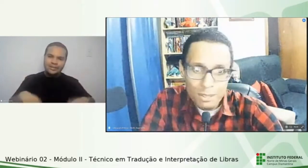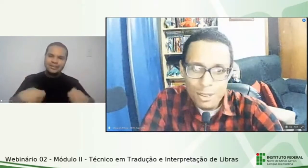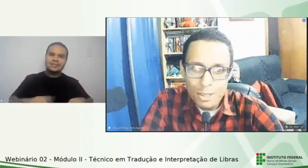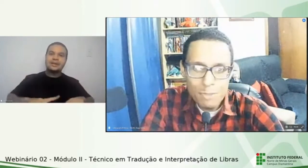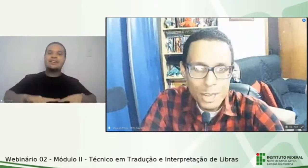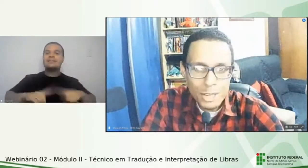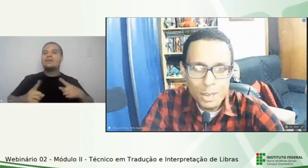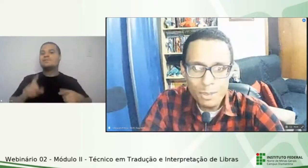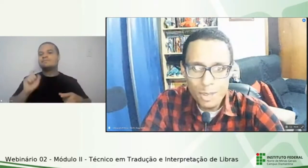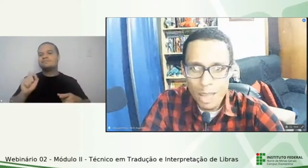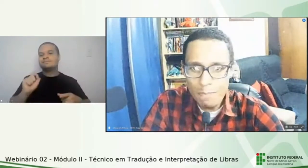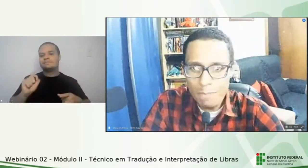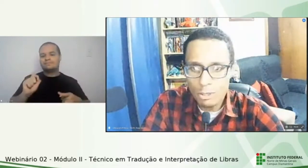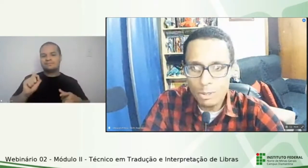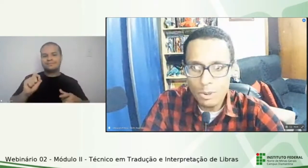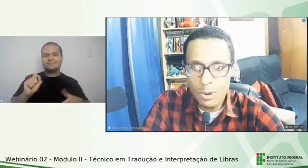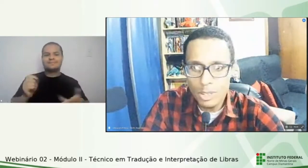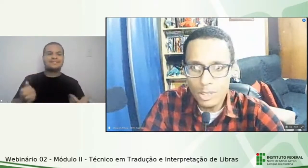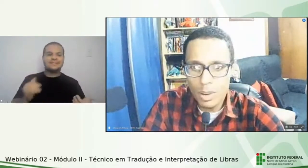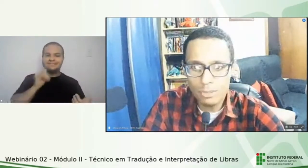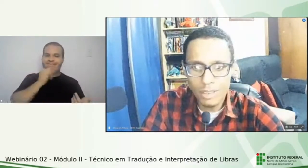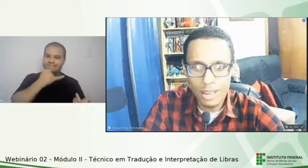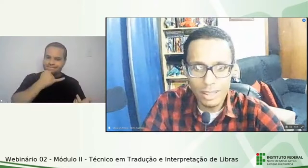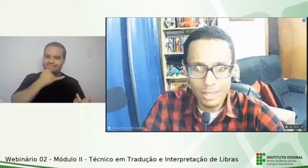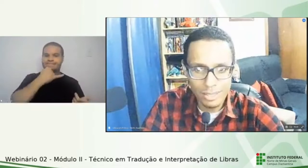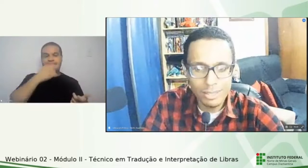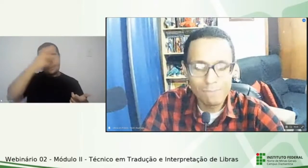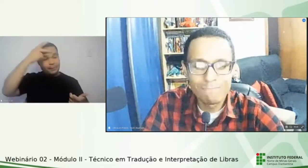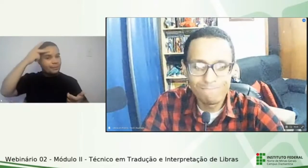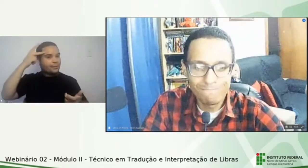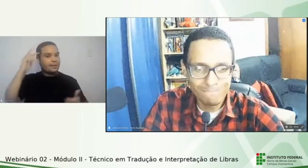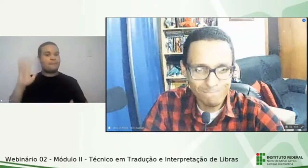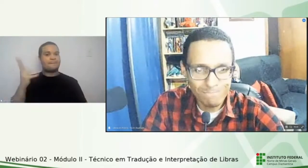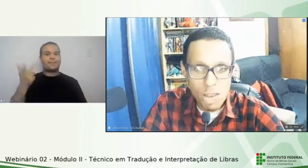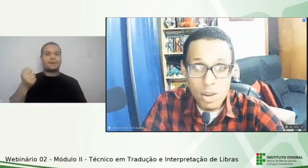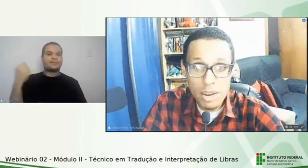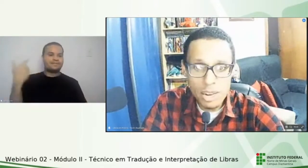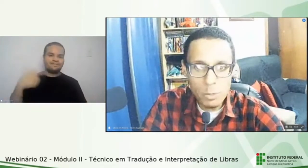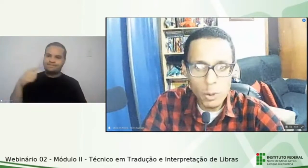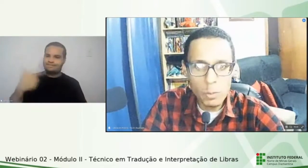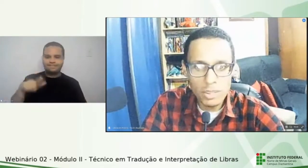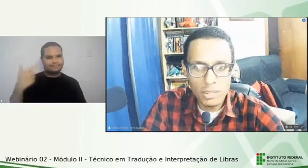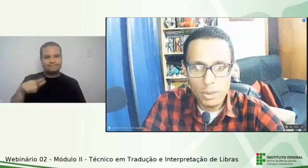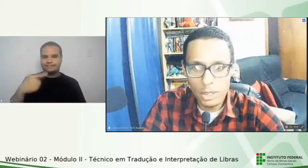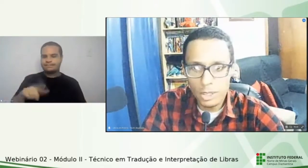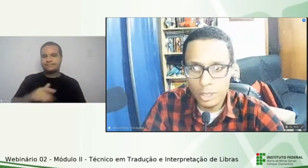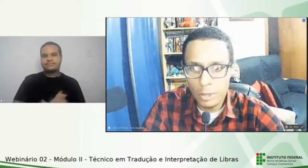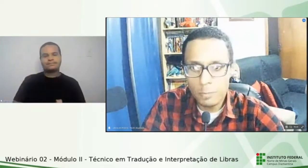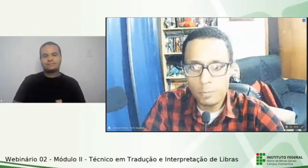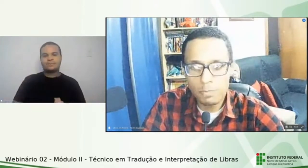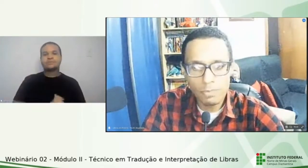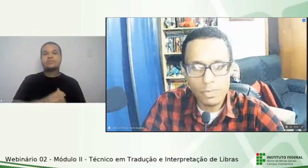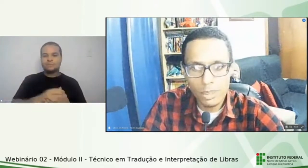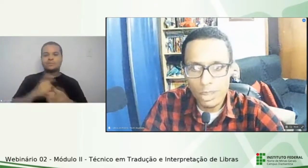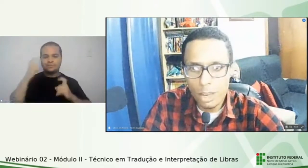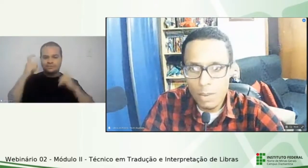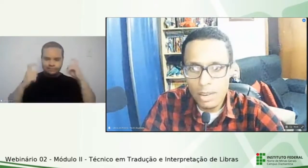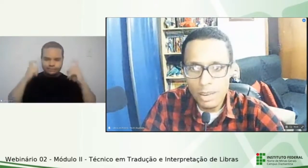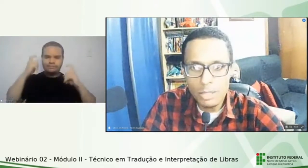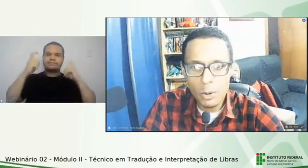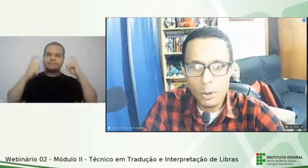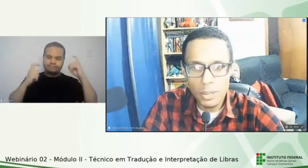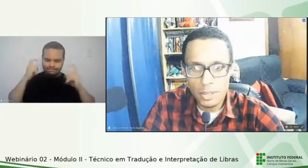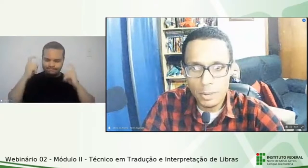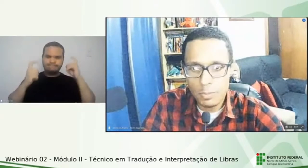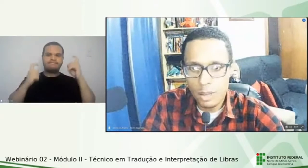Mas, infelizmente, não tem pessoas qualificadas. É uma grande preocupação, Cristina. É uma